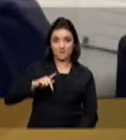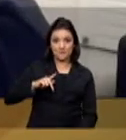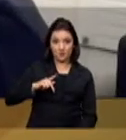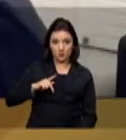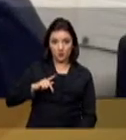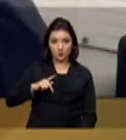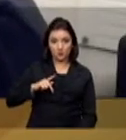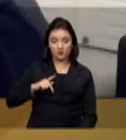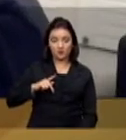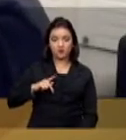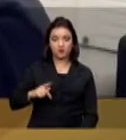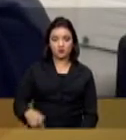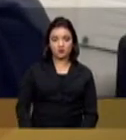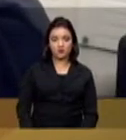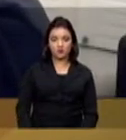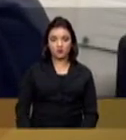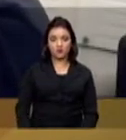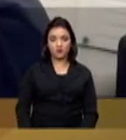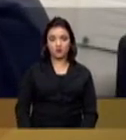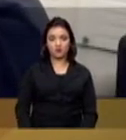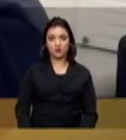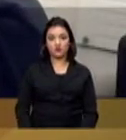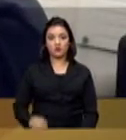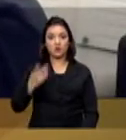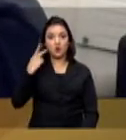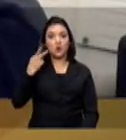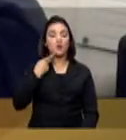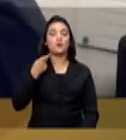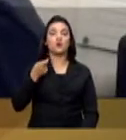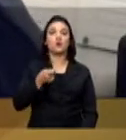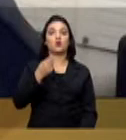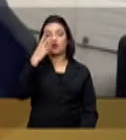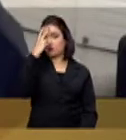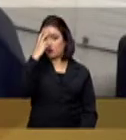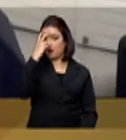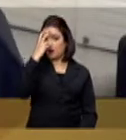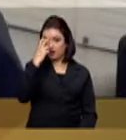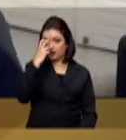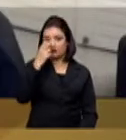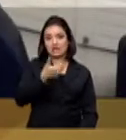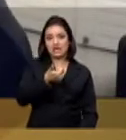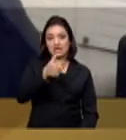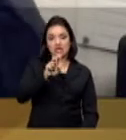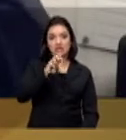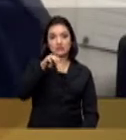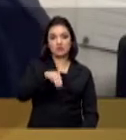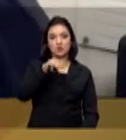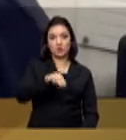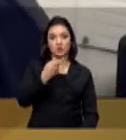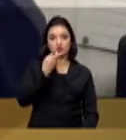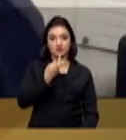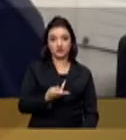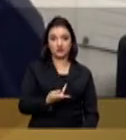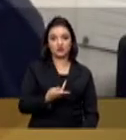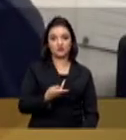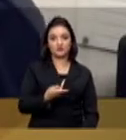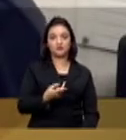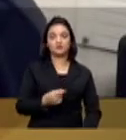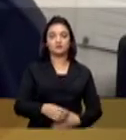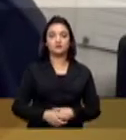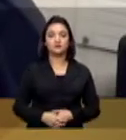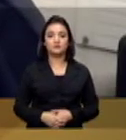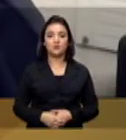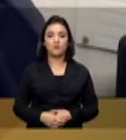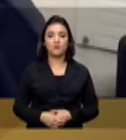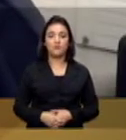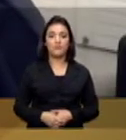de Sua Excelência, o procurador Augusto Brandão de Ares, a quem um saludo agora, que já entrou na sala,